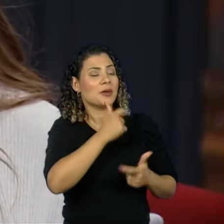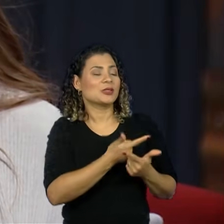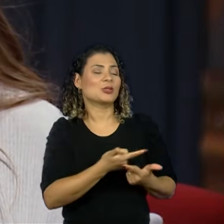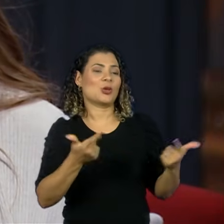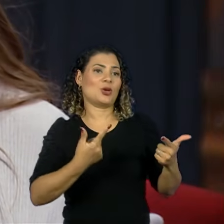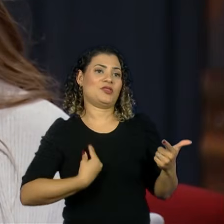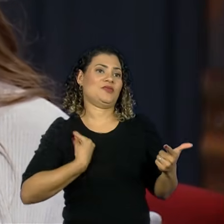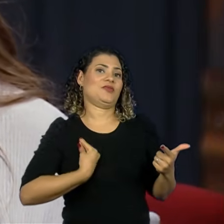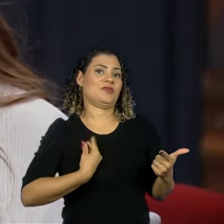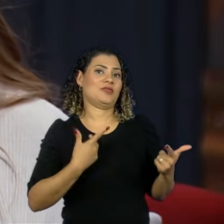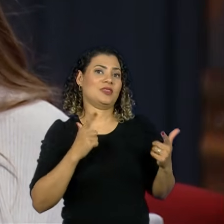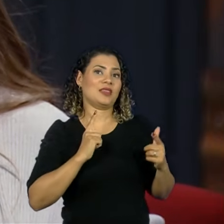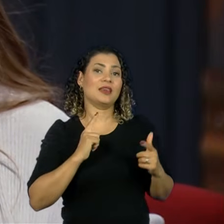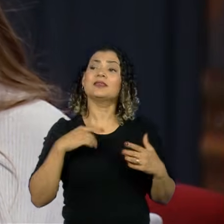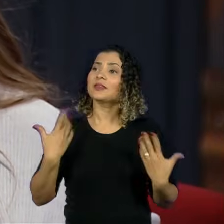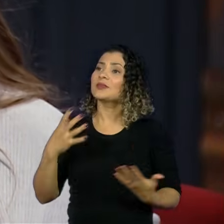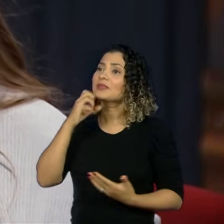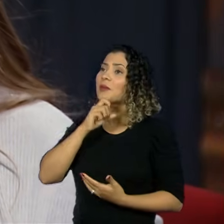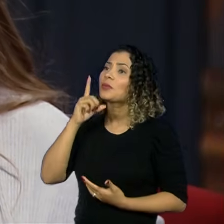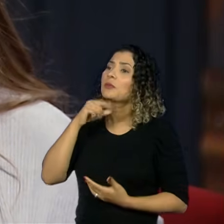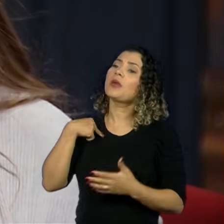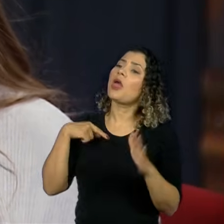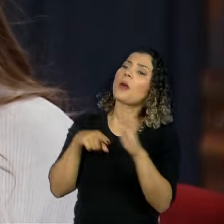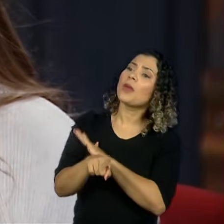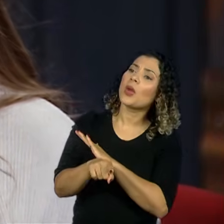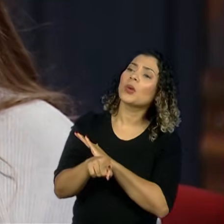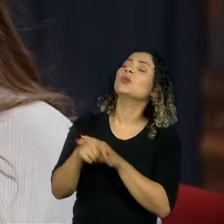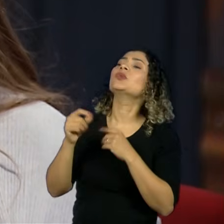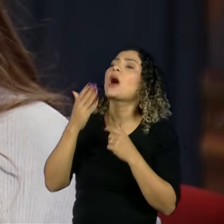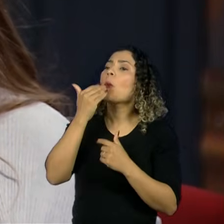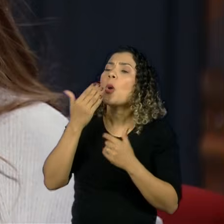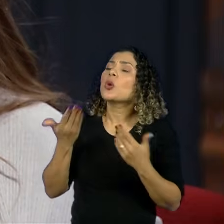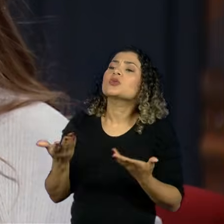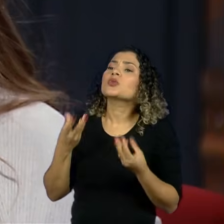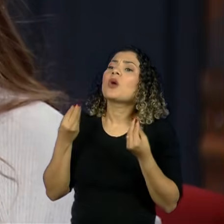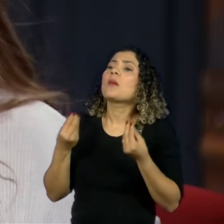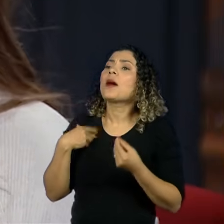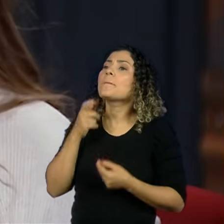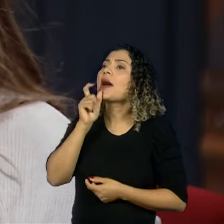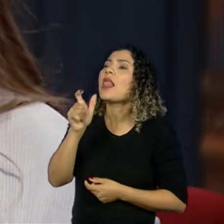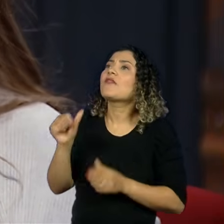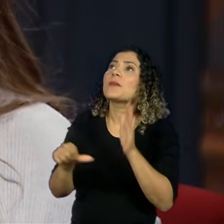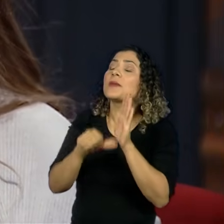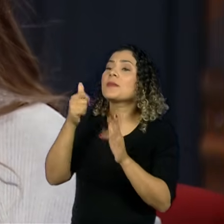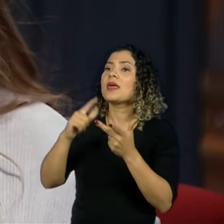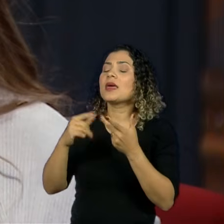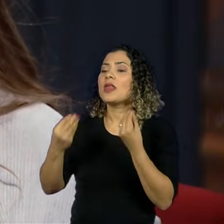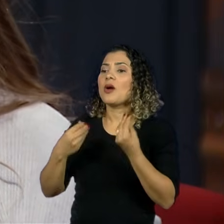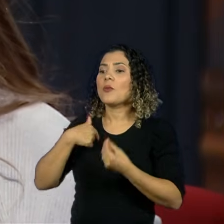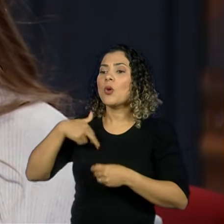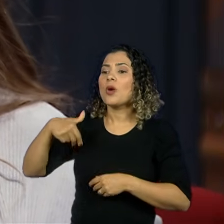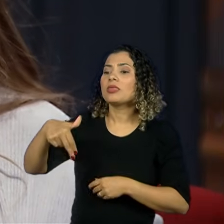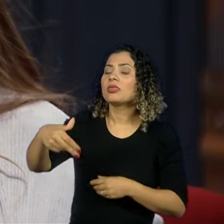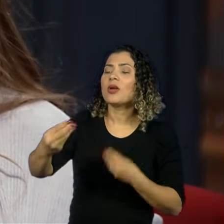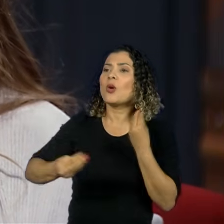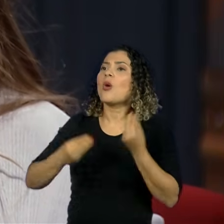né? No próximo almoço, fala como é que eu era, que palavra foi a primeira que eu disse, como foi a cena quando eu